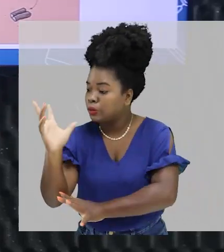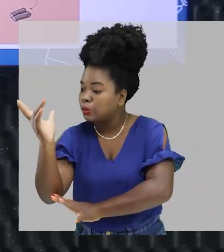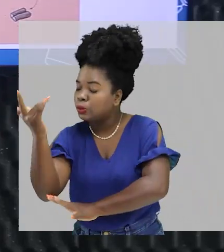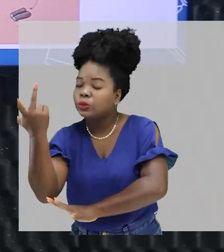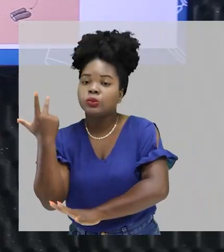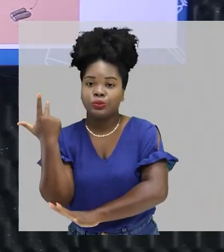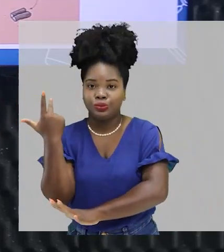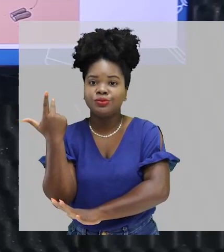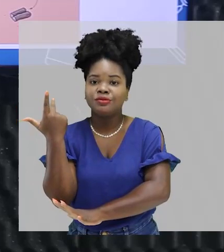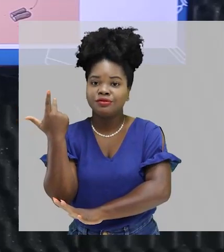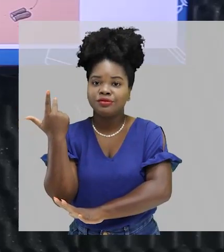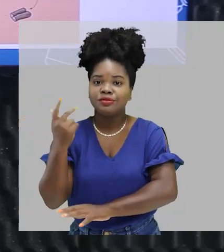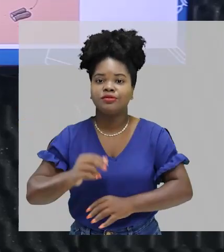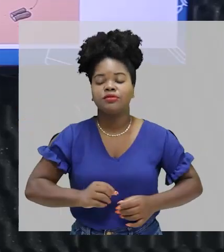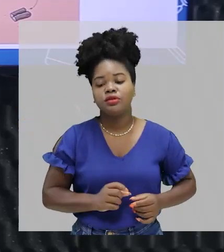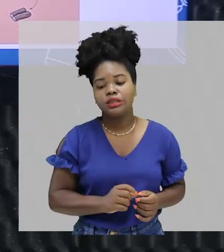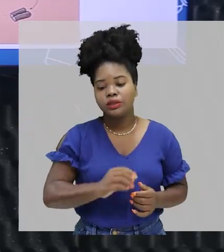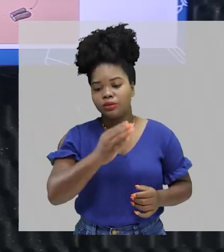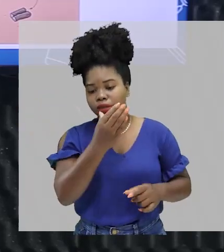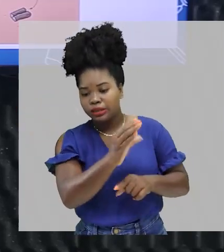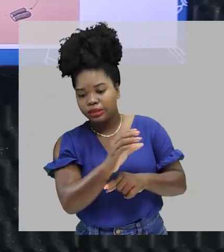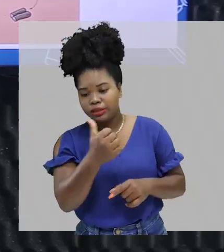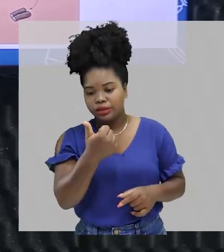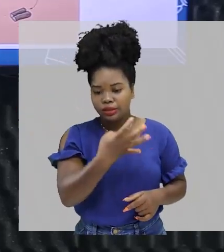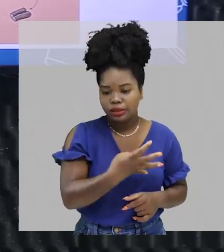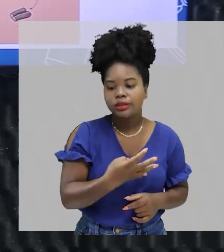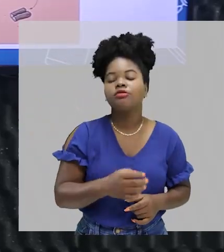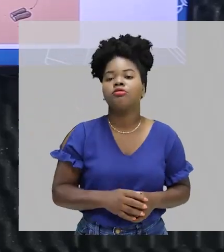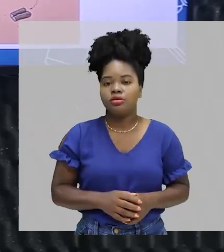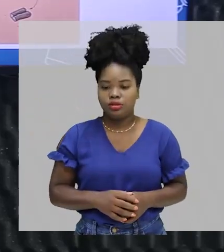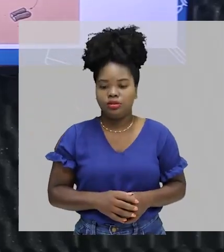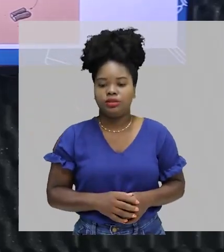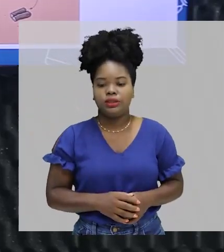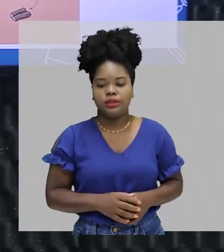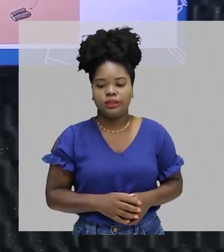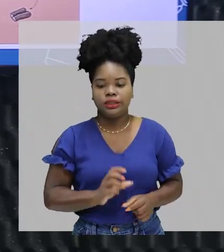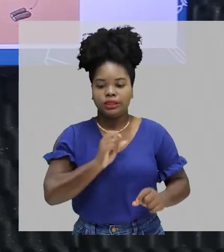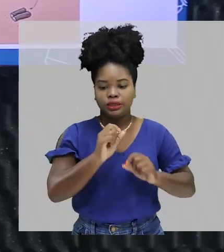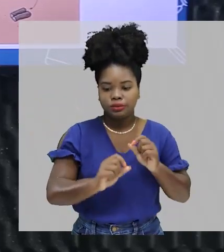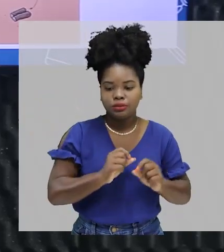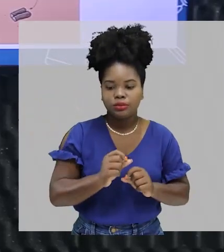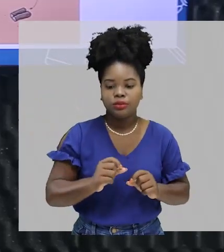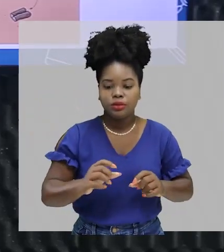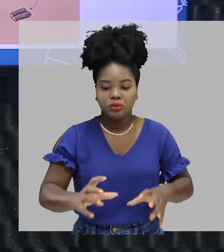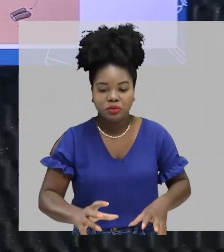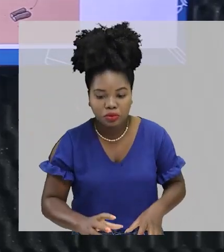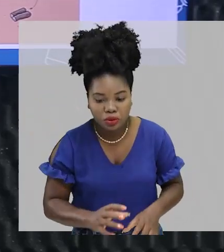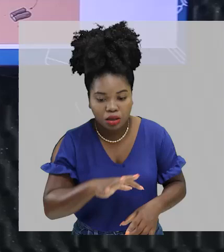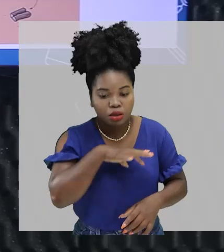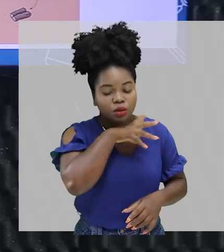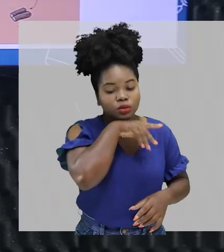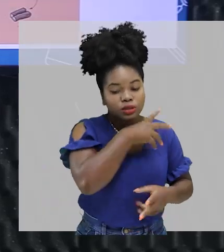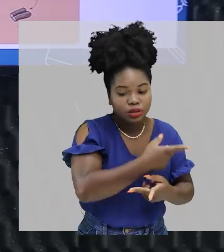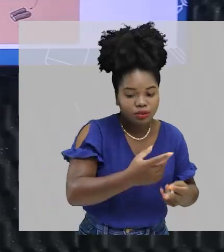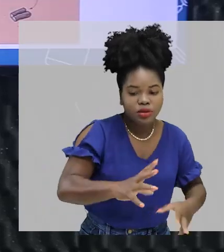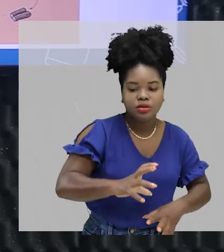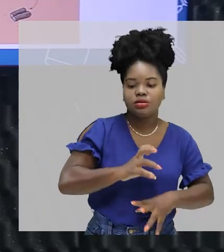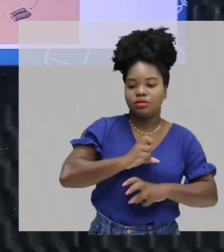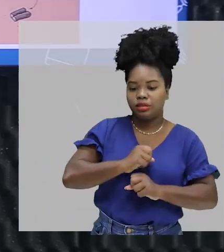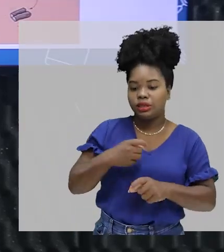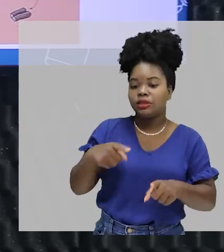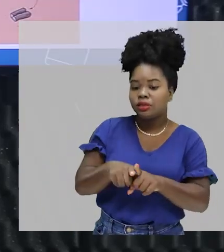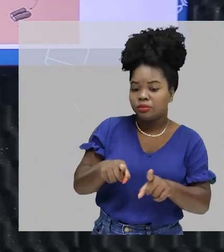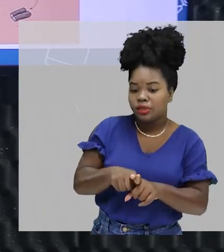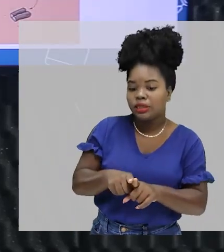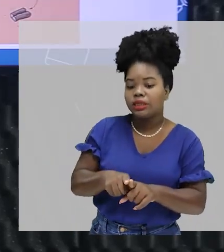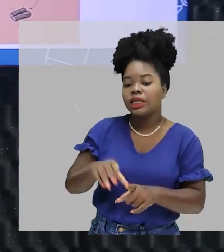E aí, esse carbono 14 ele vai acabar passando para os herbívoros. E existem os carnívoros